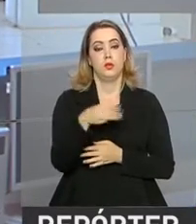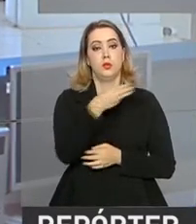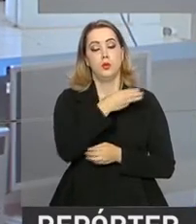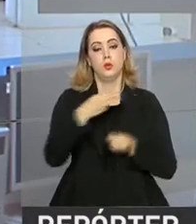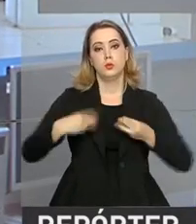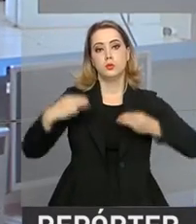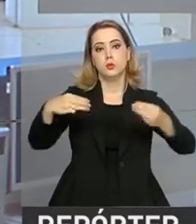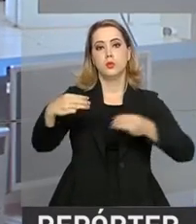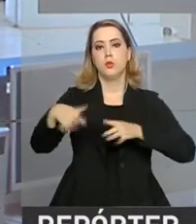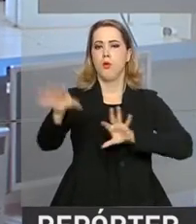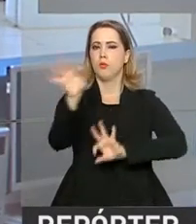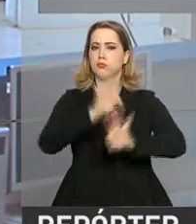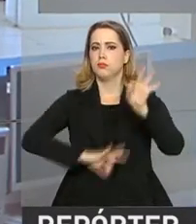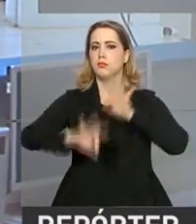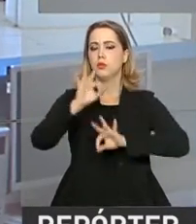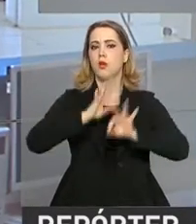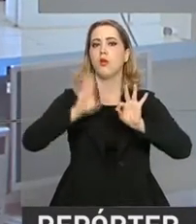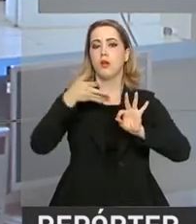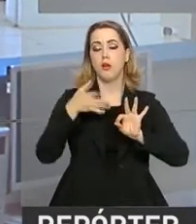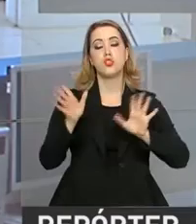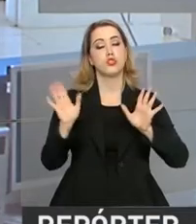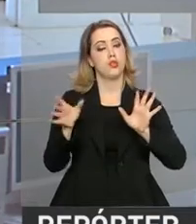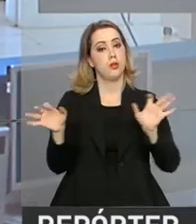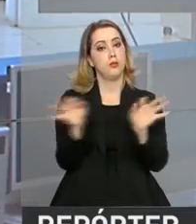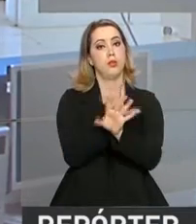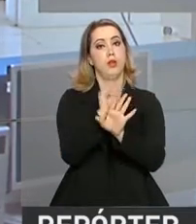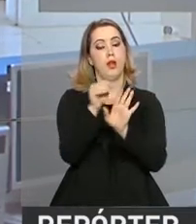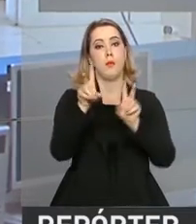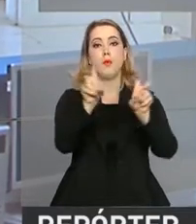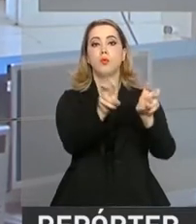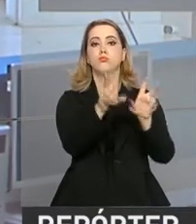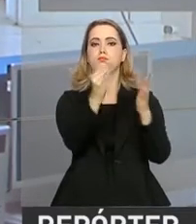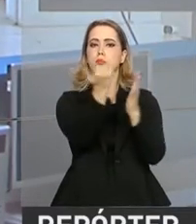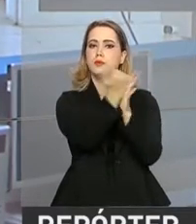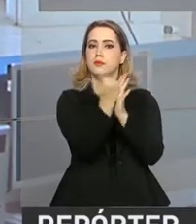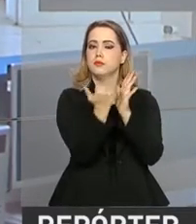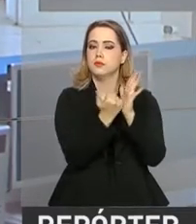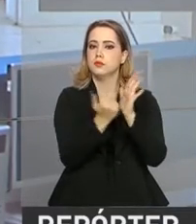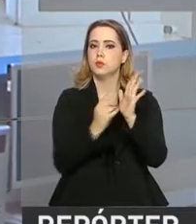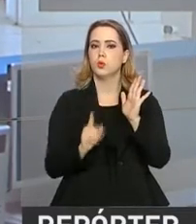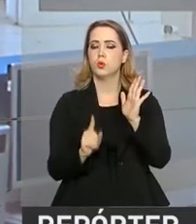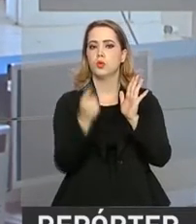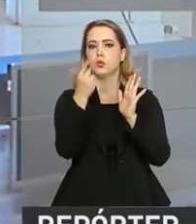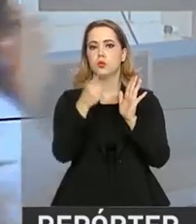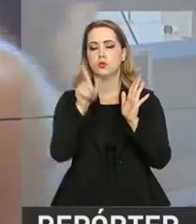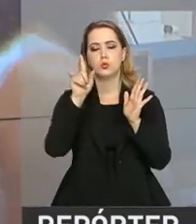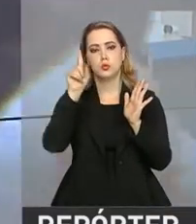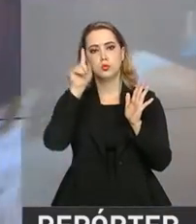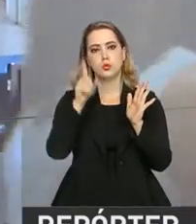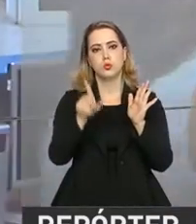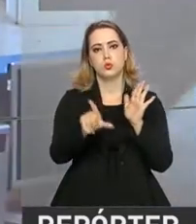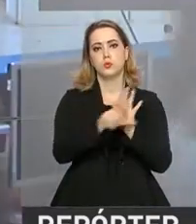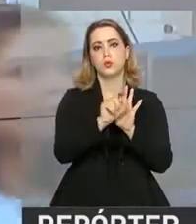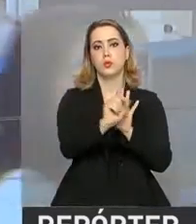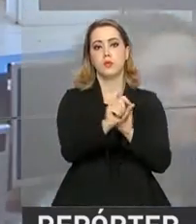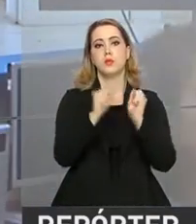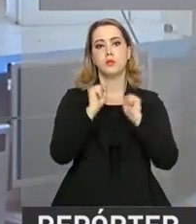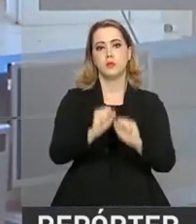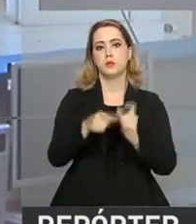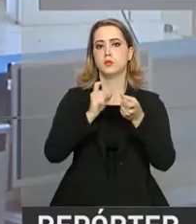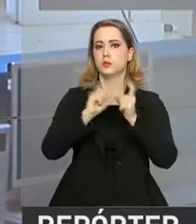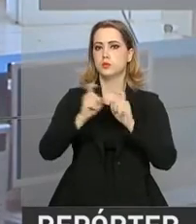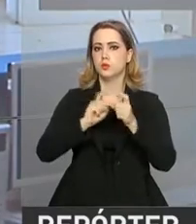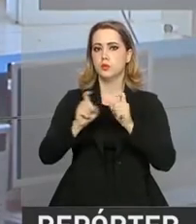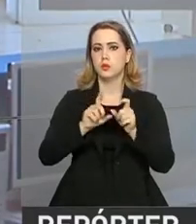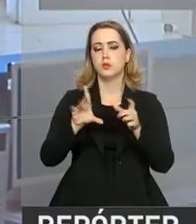deve concluir até o fim desta semana o texto de uma medida provisória que permitirá a relicitação de concessões